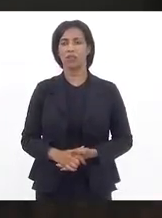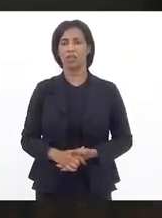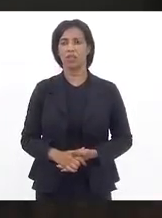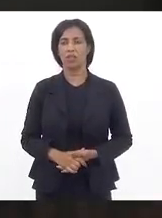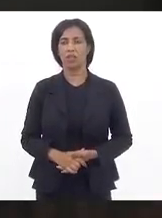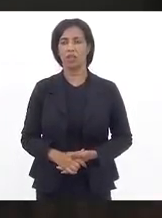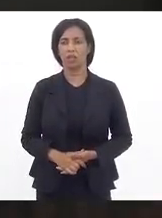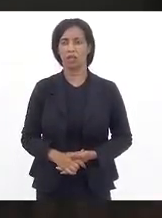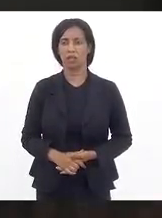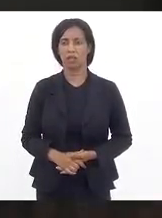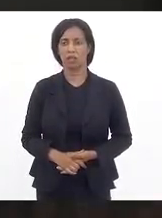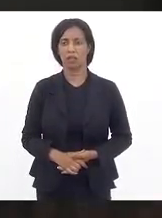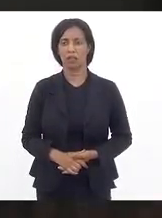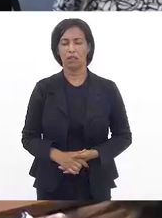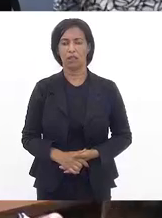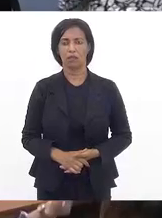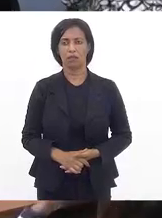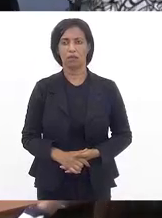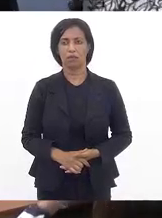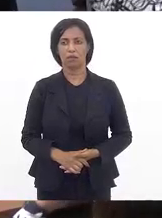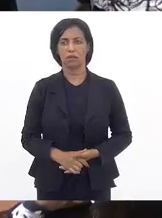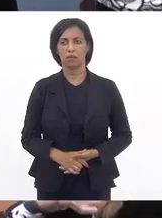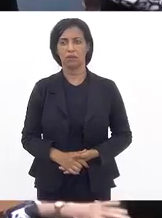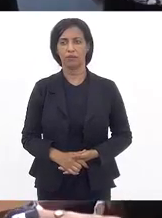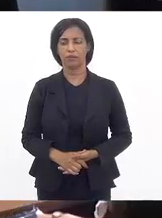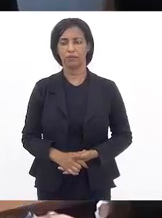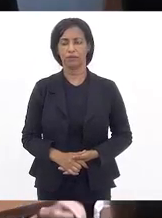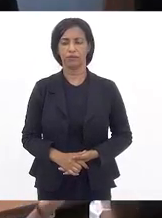eu vou começar a contar o seu tempo